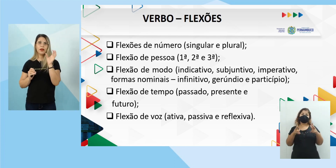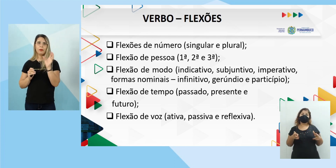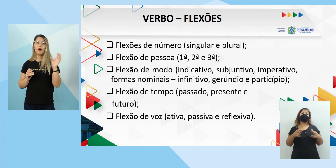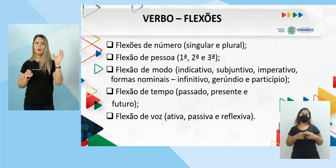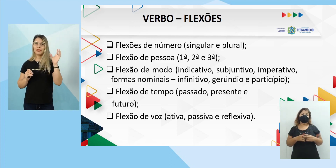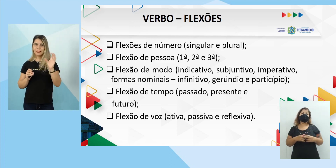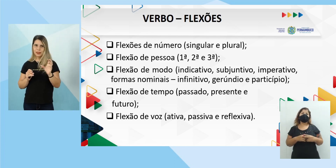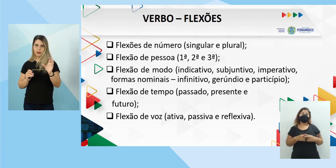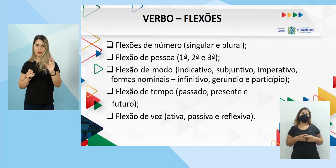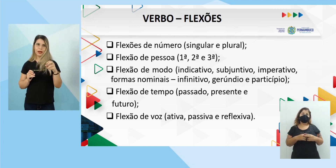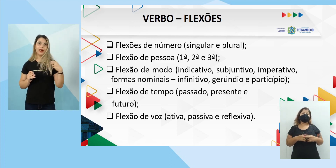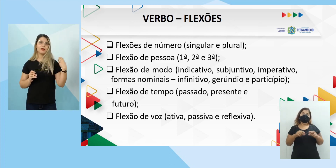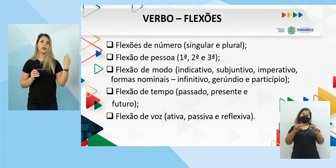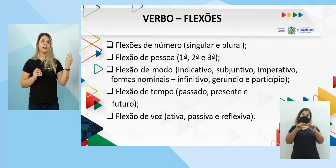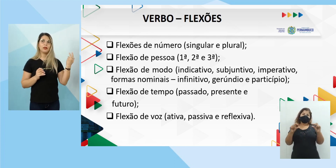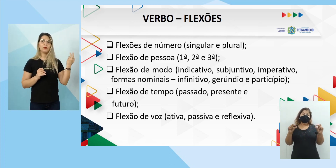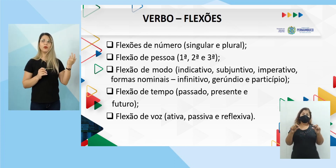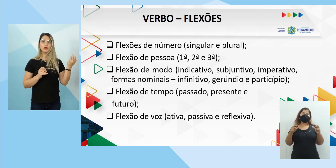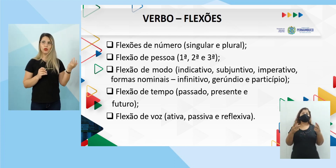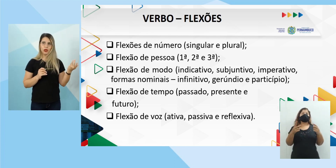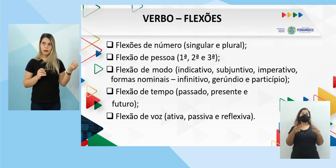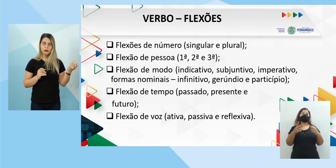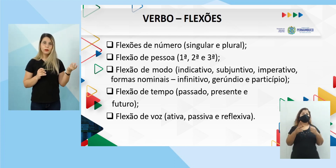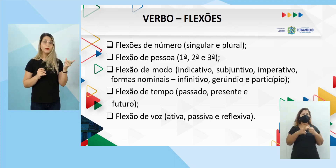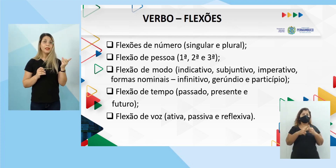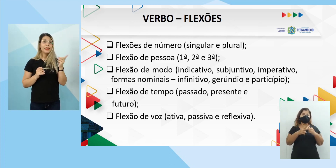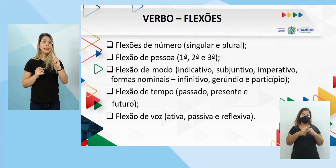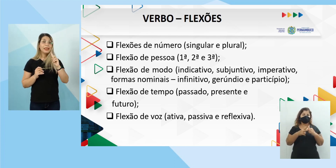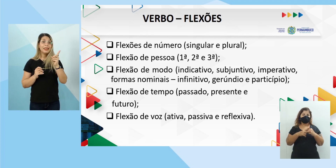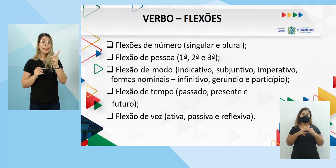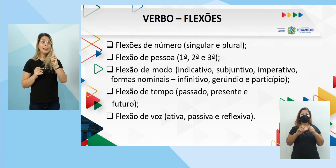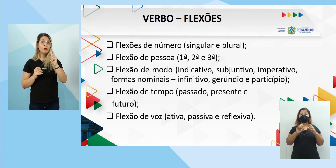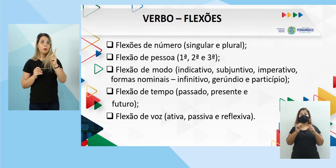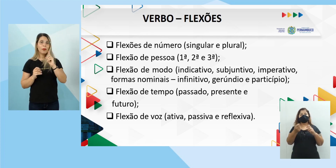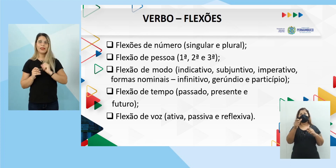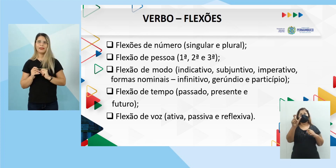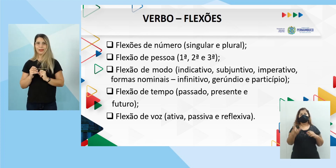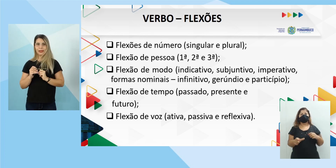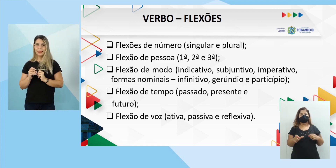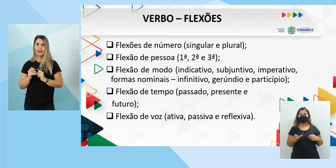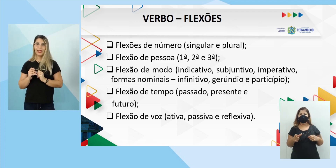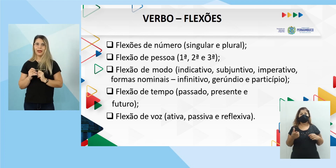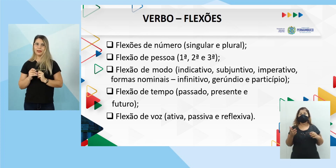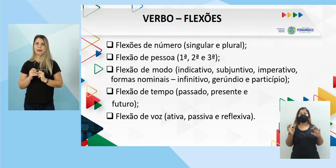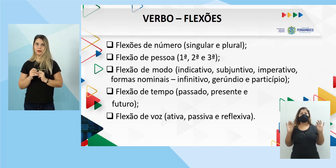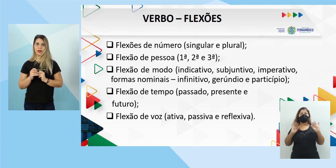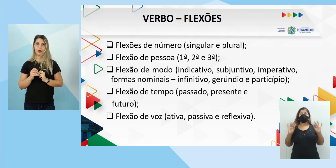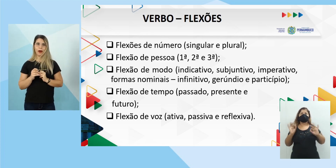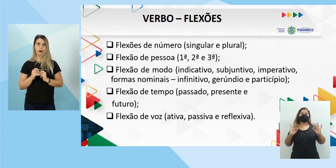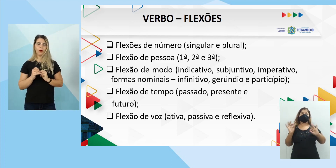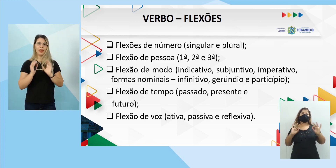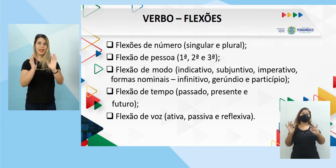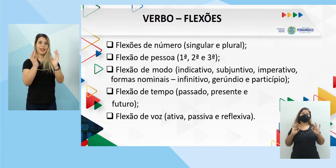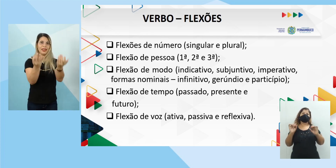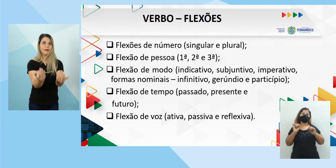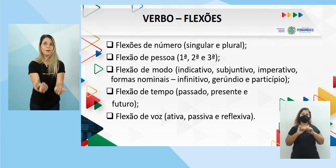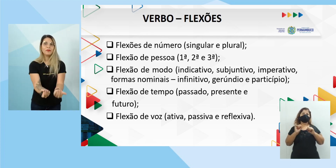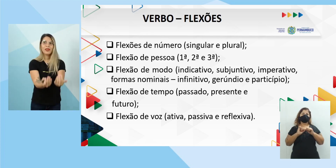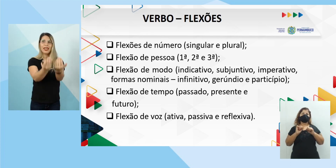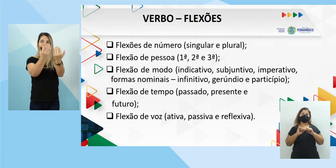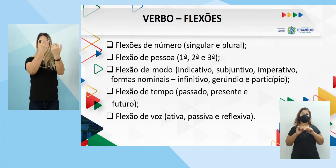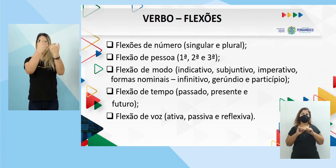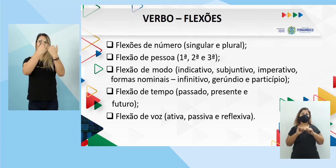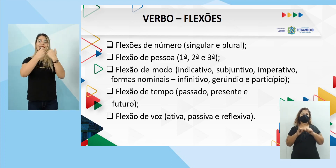voz verbal passiva, a gente tem um sujeito que não pratica a ação verbal. Ele